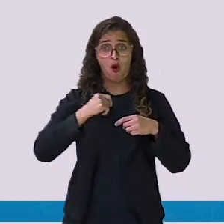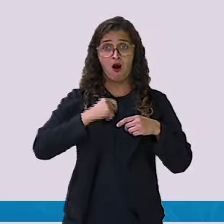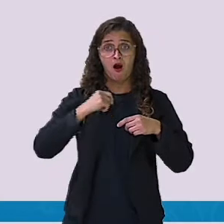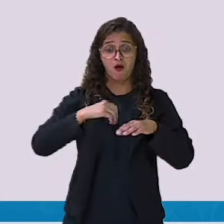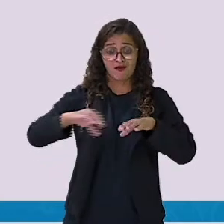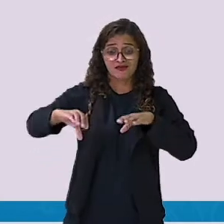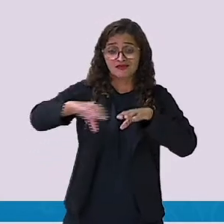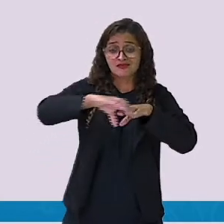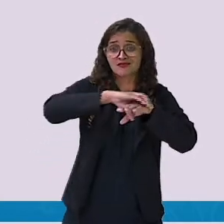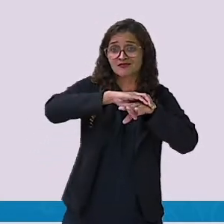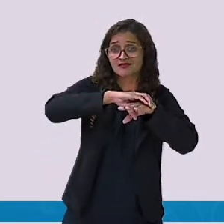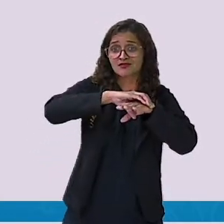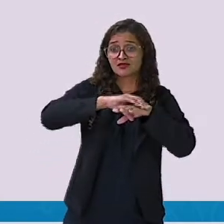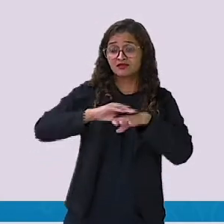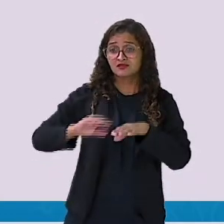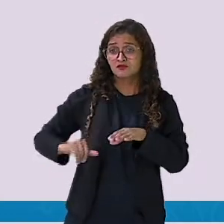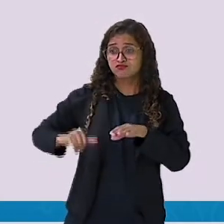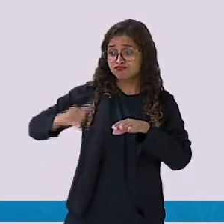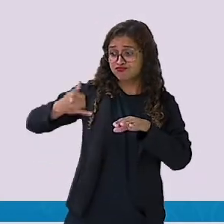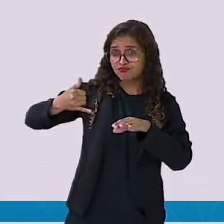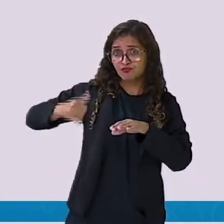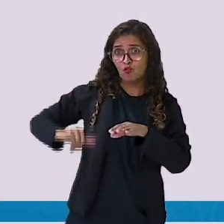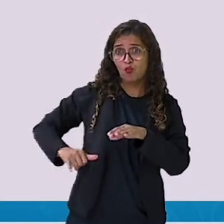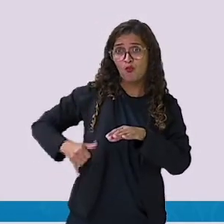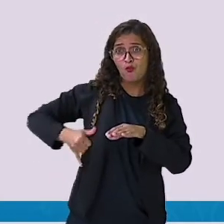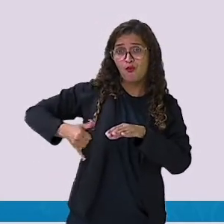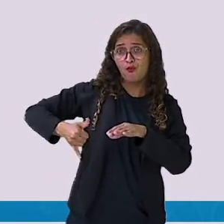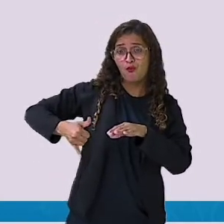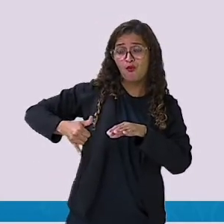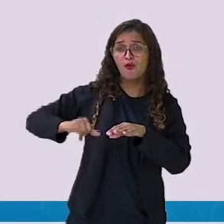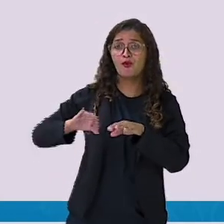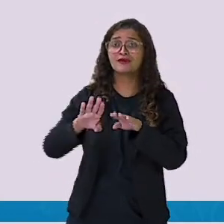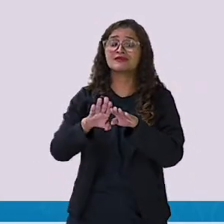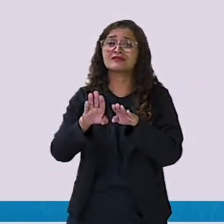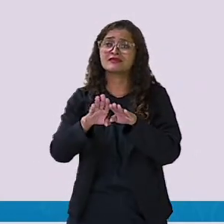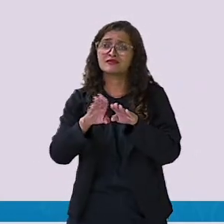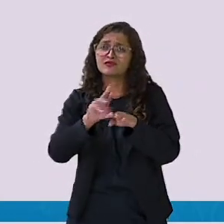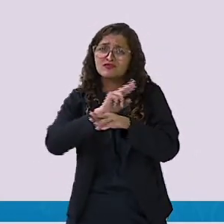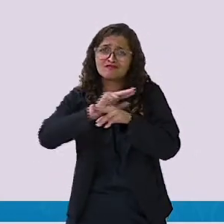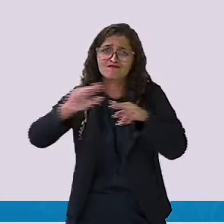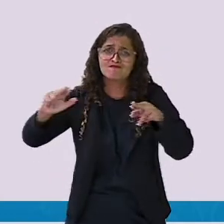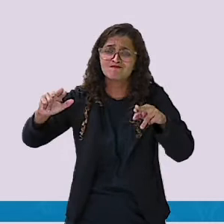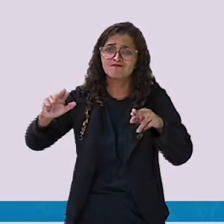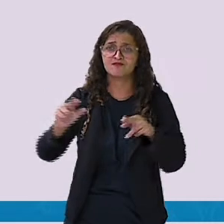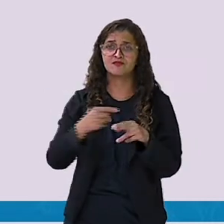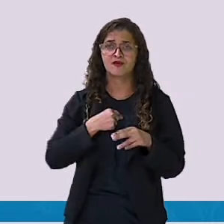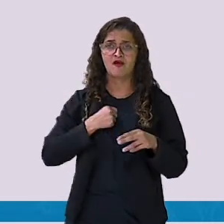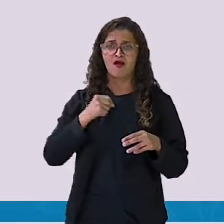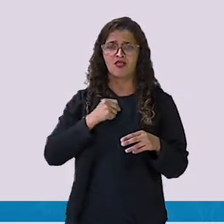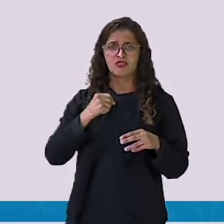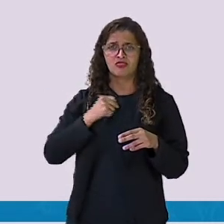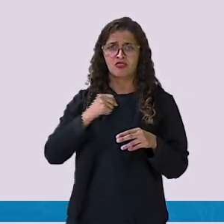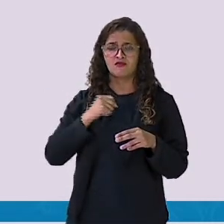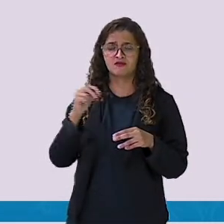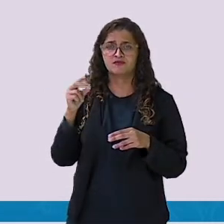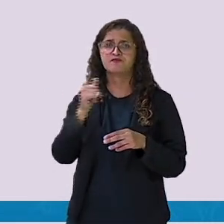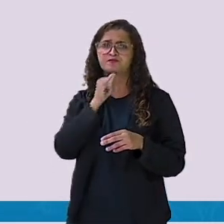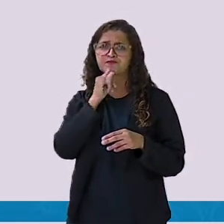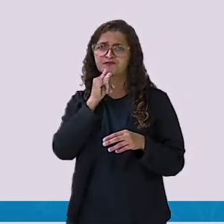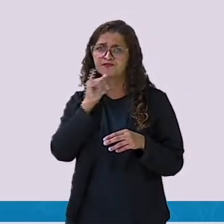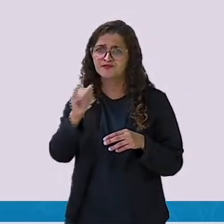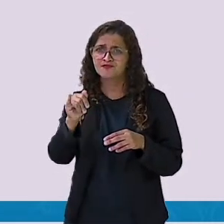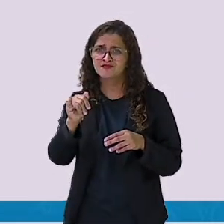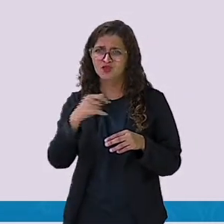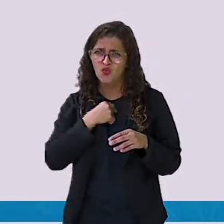outros. Então, nós temos aqui, olha, 3 exemplos. Primeiro, a fabricação de roupas. A gente compra roupa, nós também